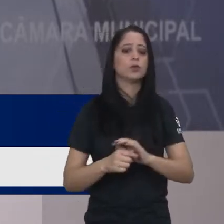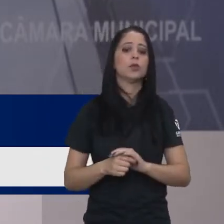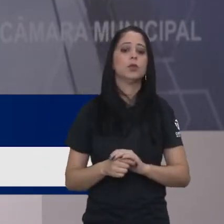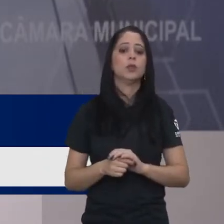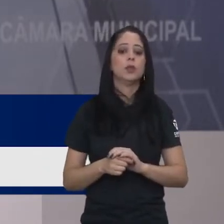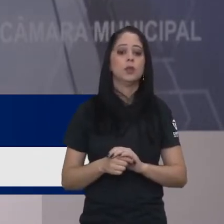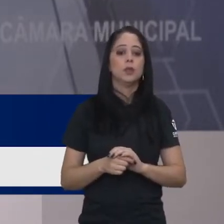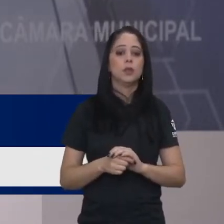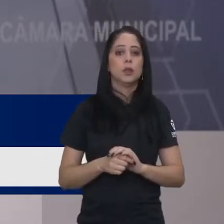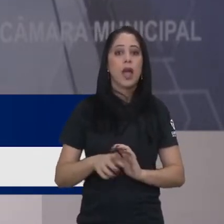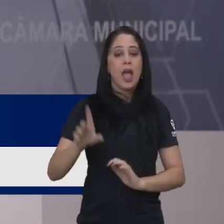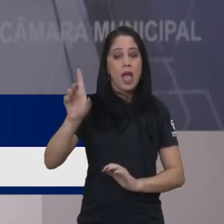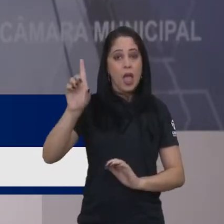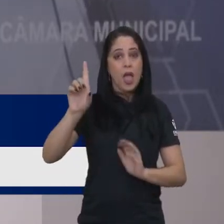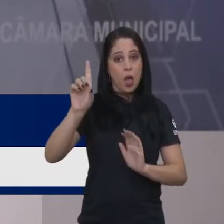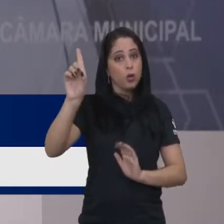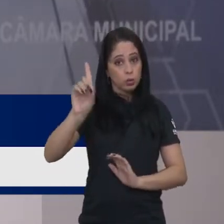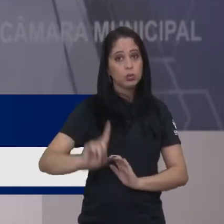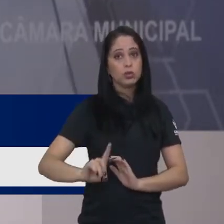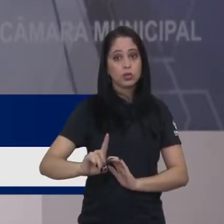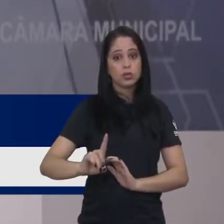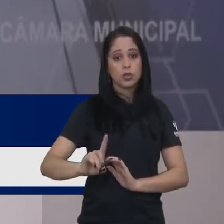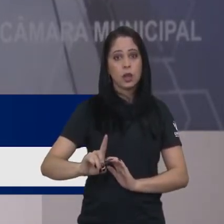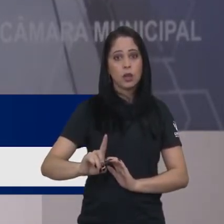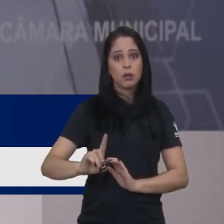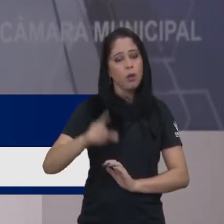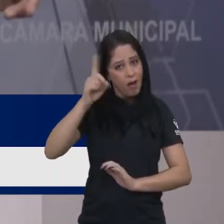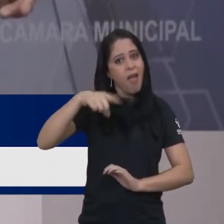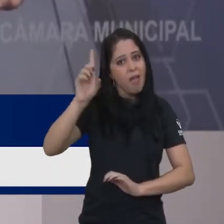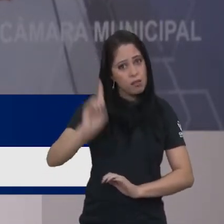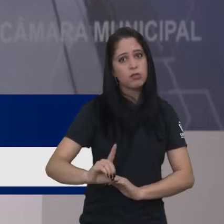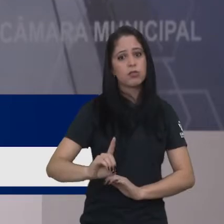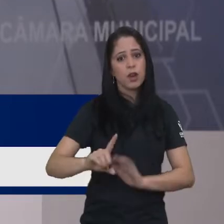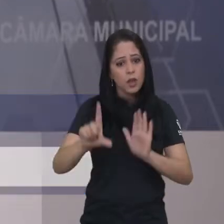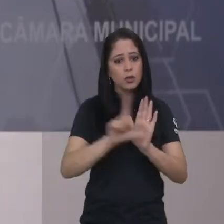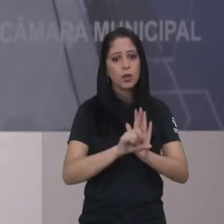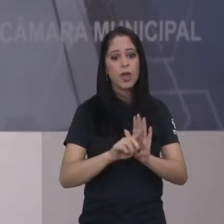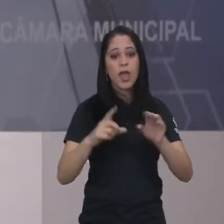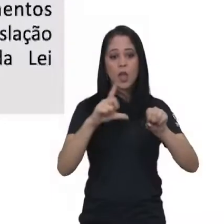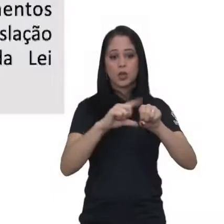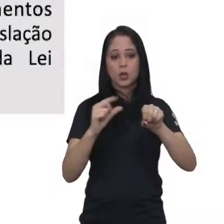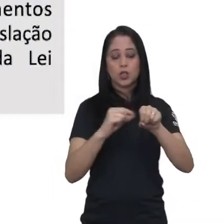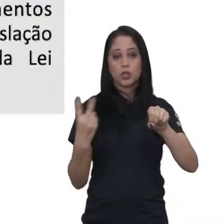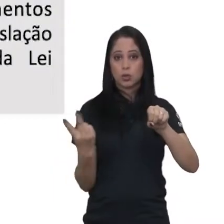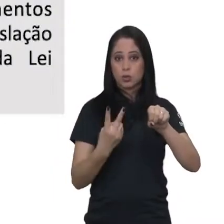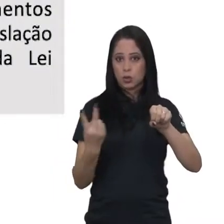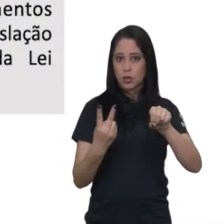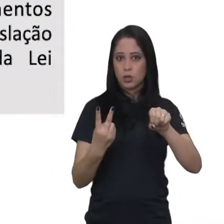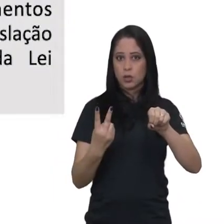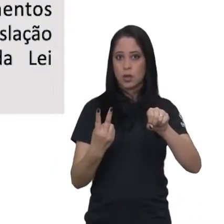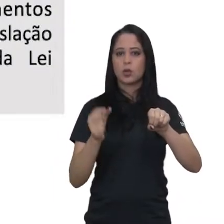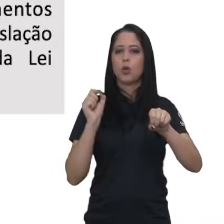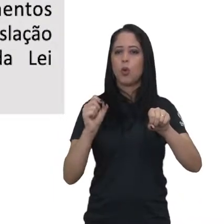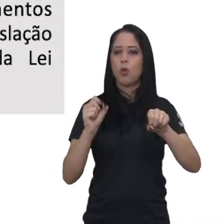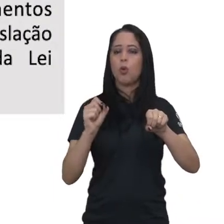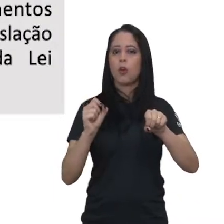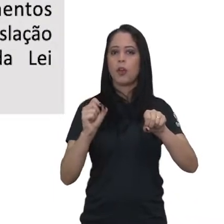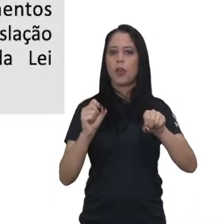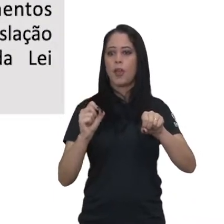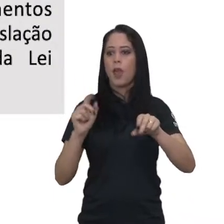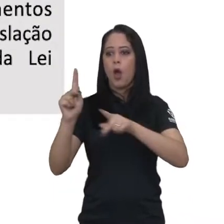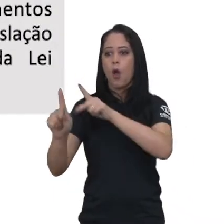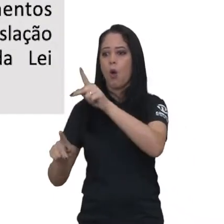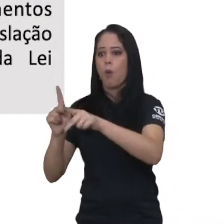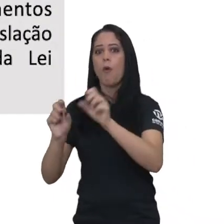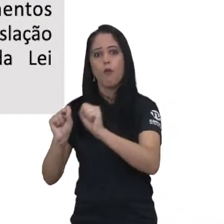hierarquia menor, é um direito que está previsto no nosso plano diretor como direito. está previsto no artigo 2º, que é o direito à inclusão